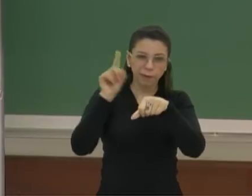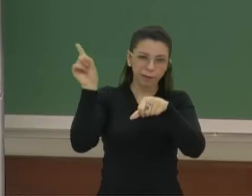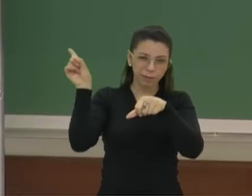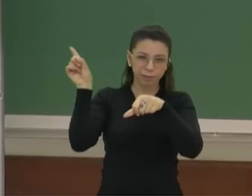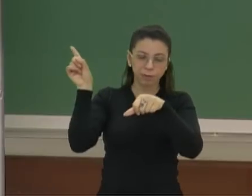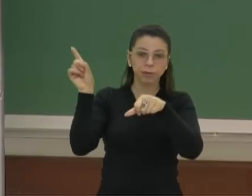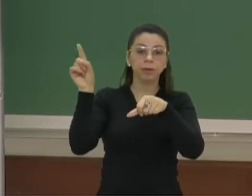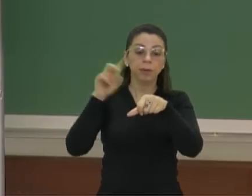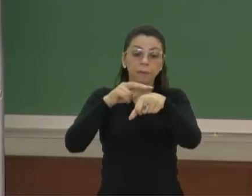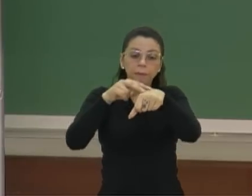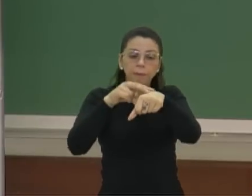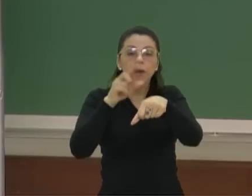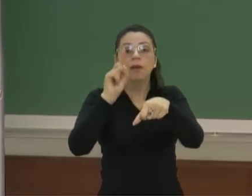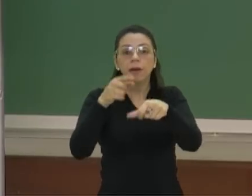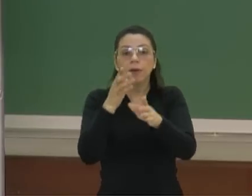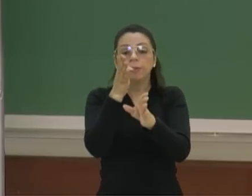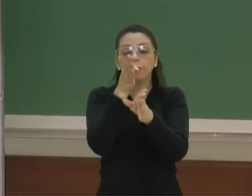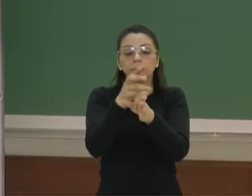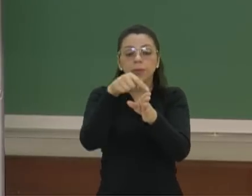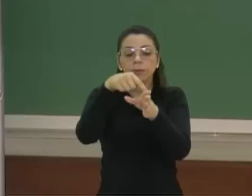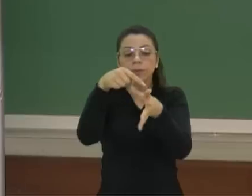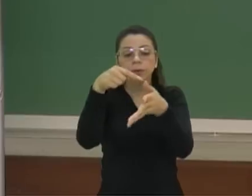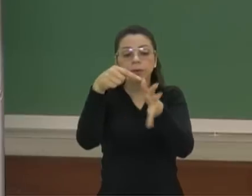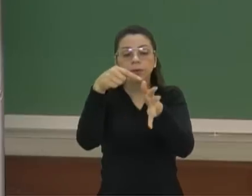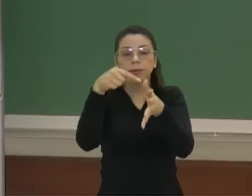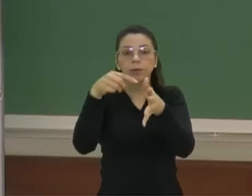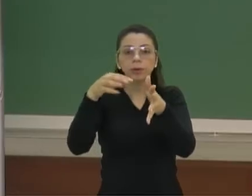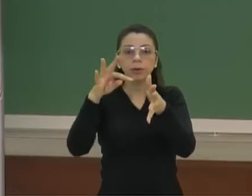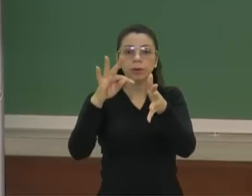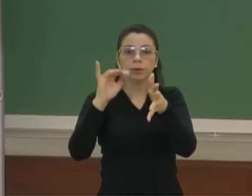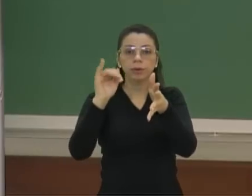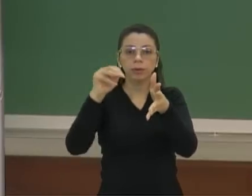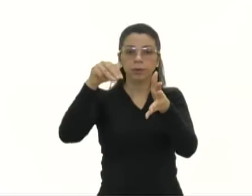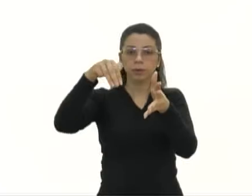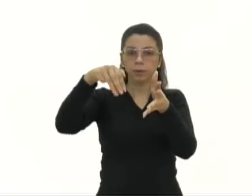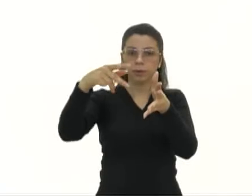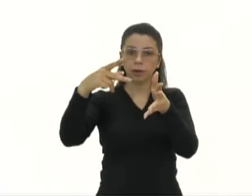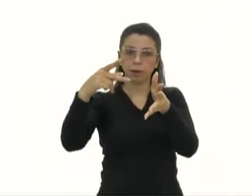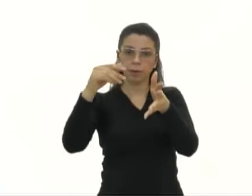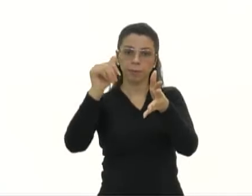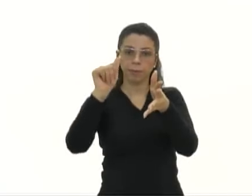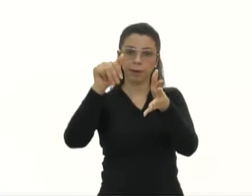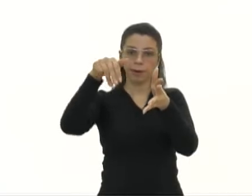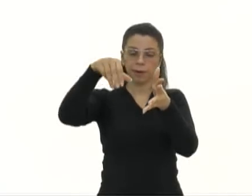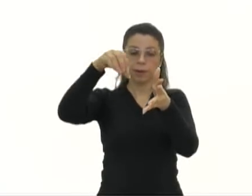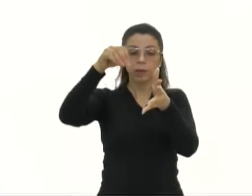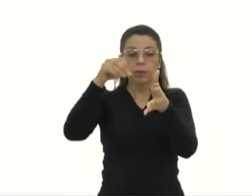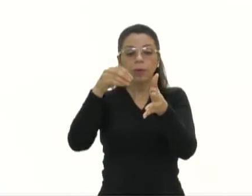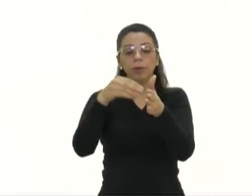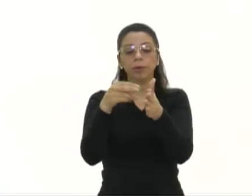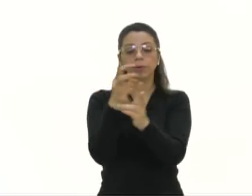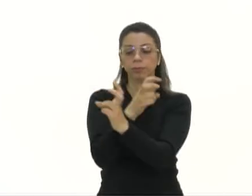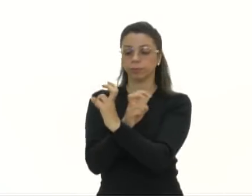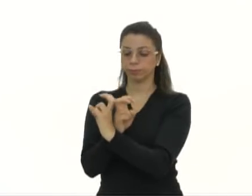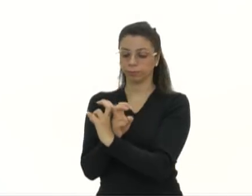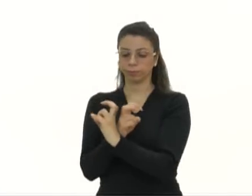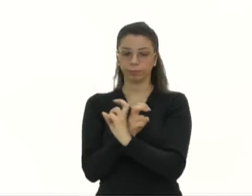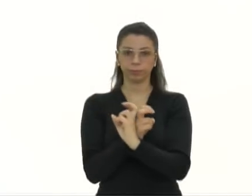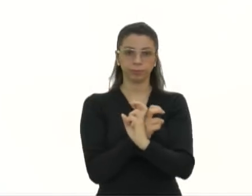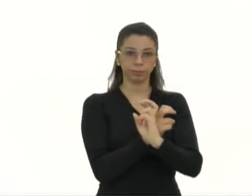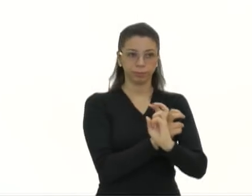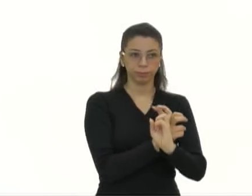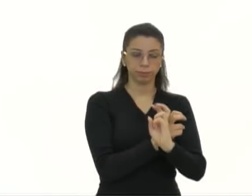tímpano. Vem os 3 ossinhos. Parte média da nossa orelha, para chegar na